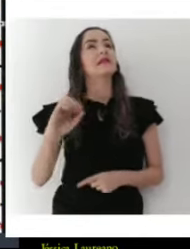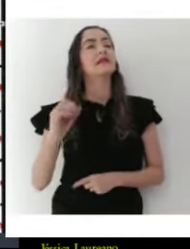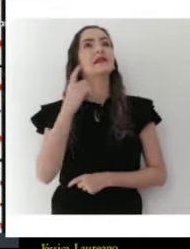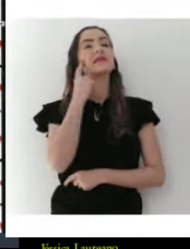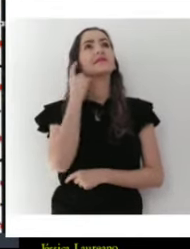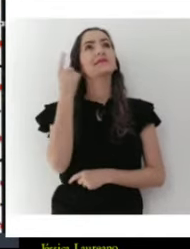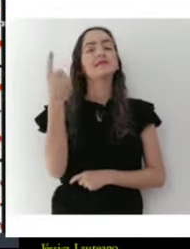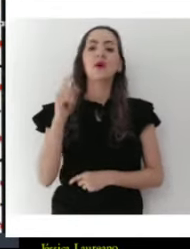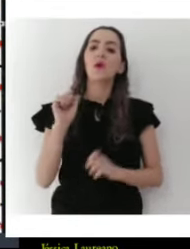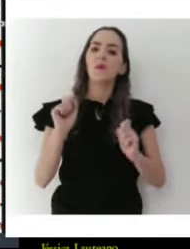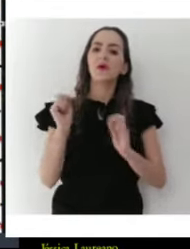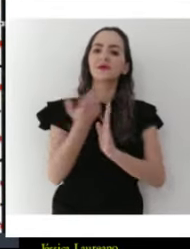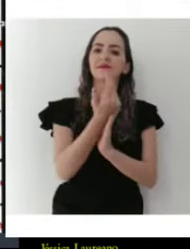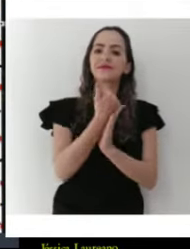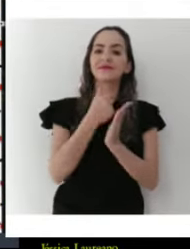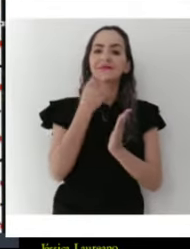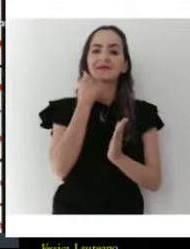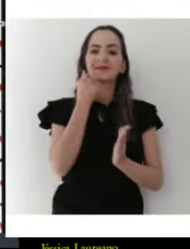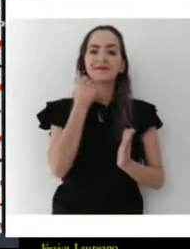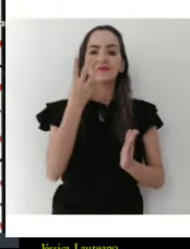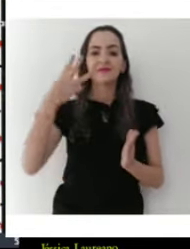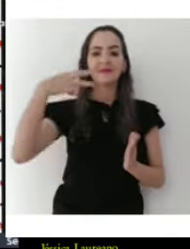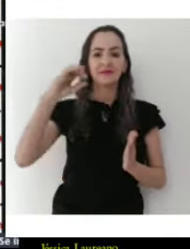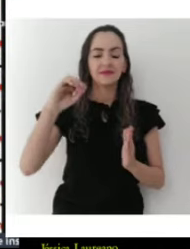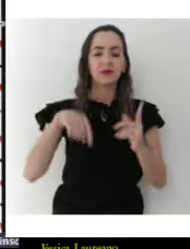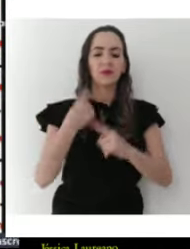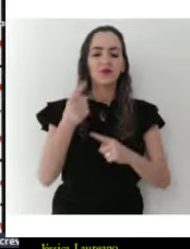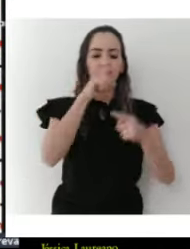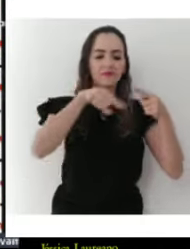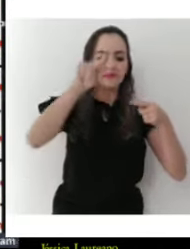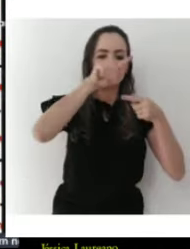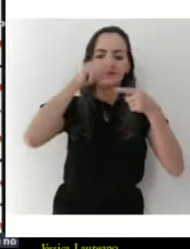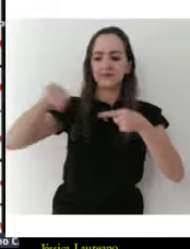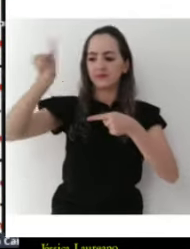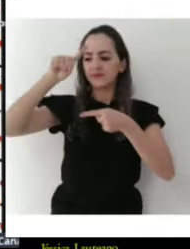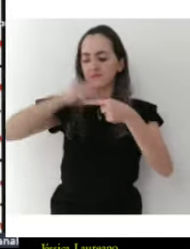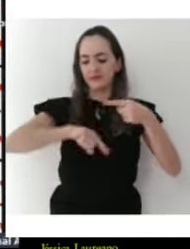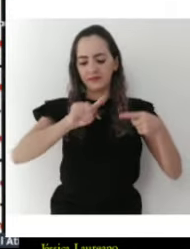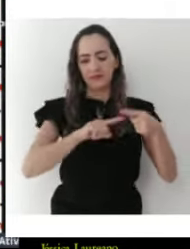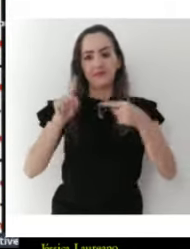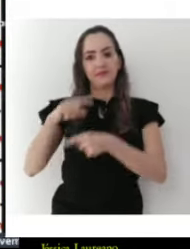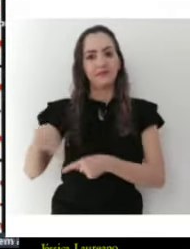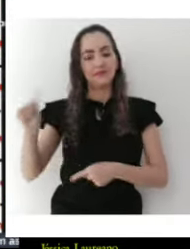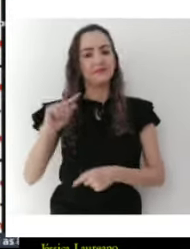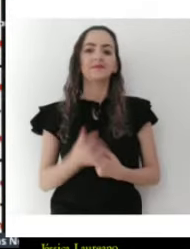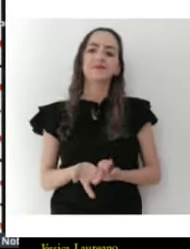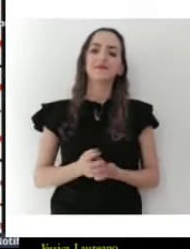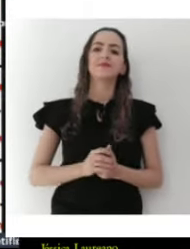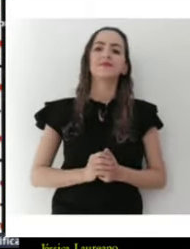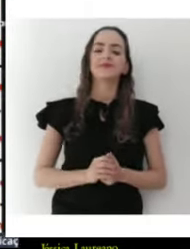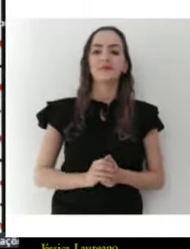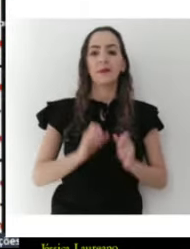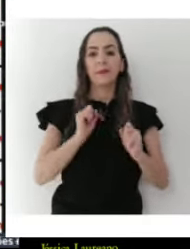30 lápis e depois ir circulando aos poucos até ver como é que faz a melhor distribuição. Eu posso fazer 5